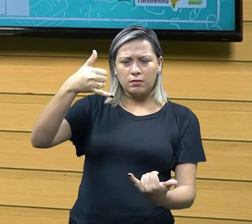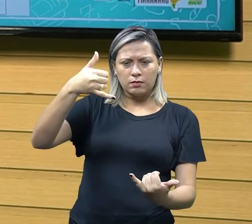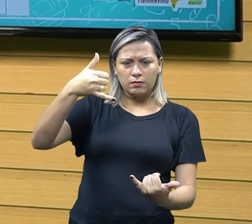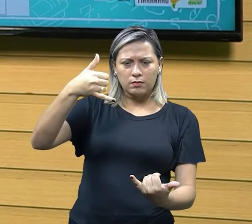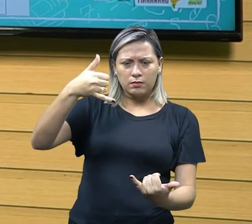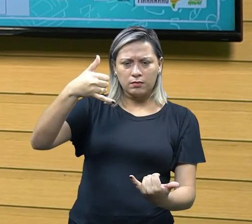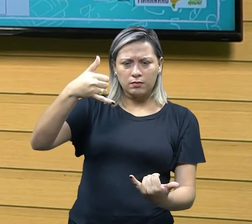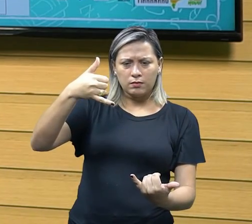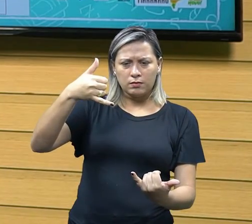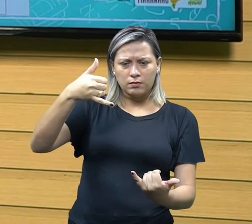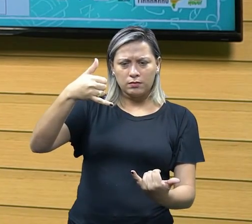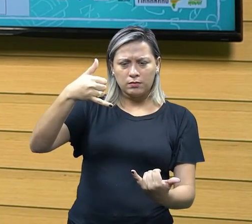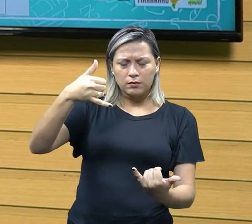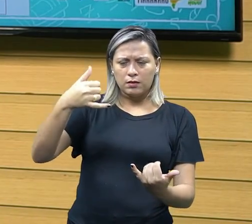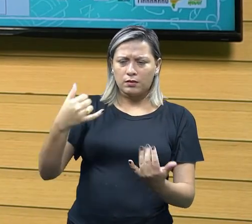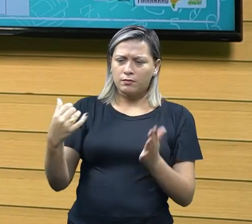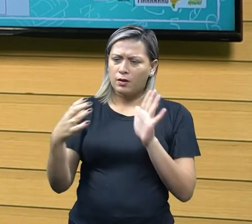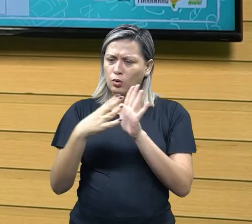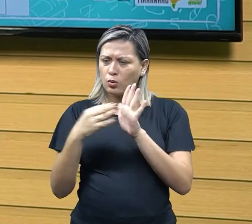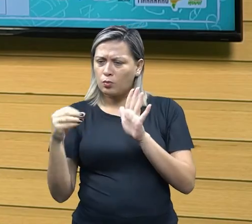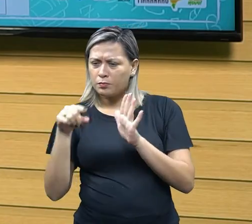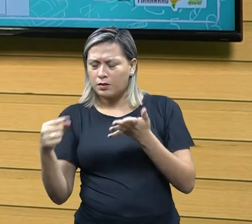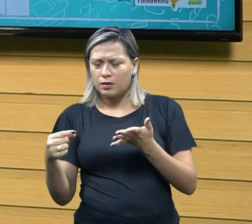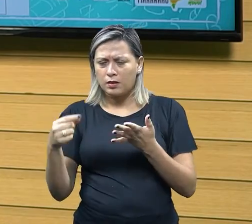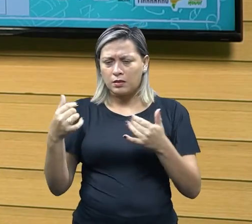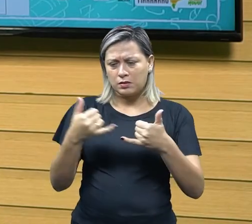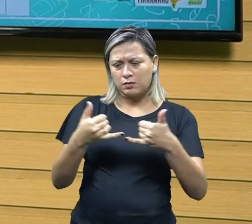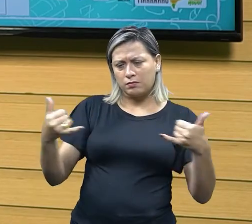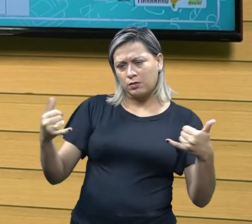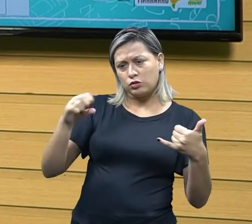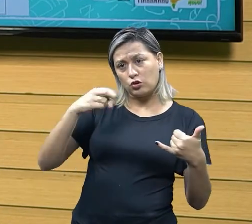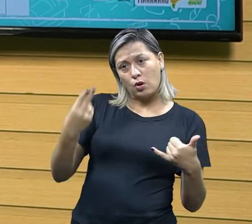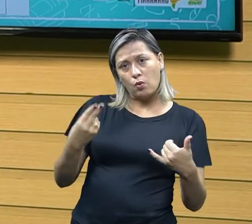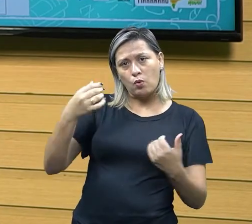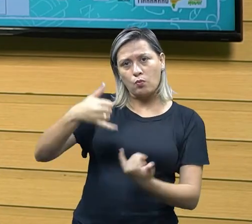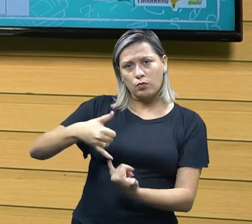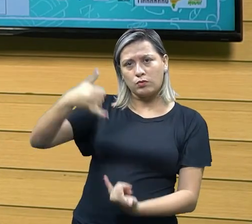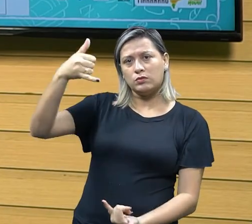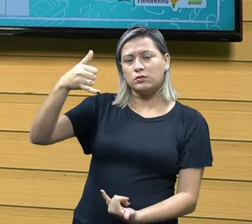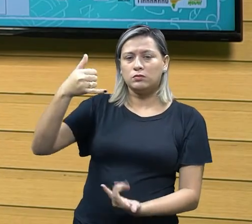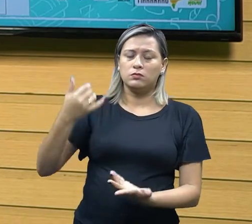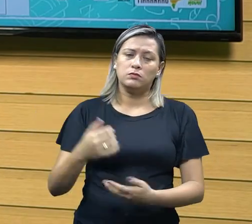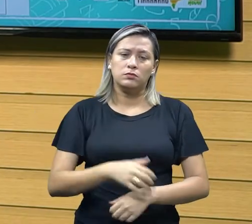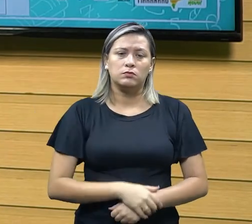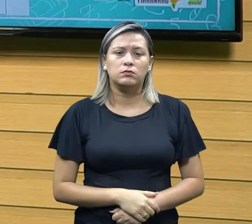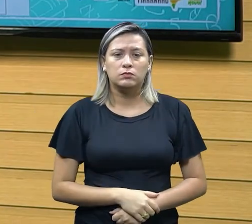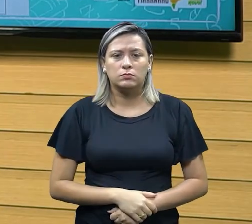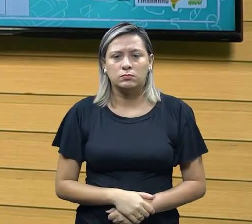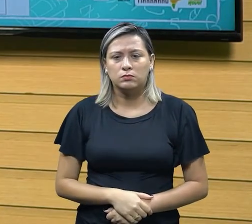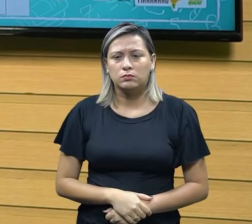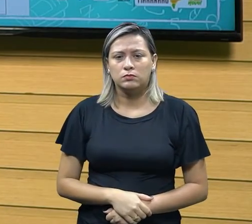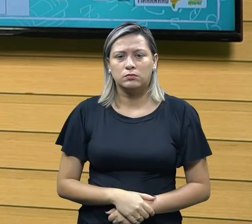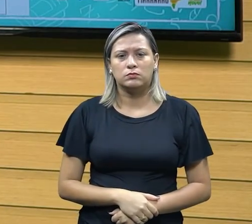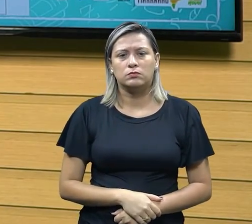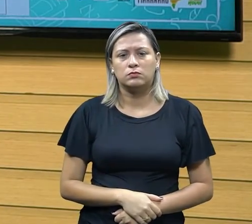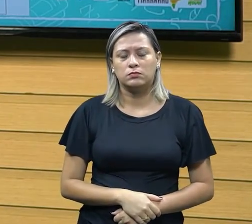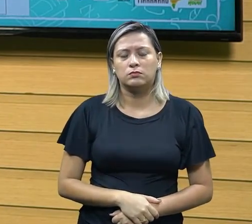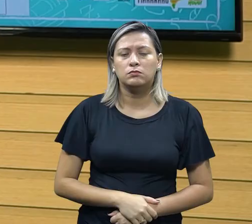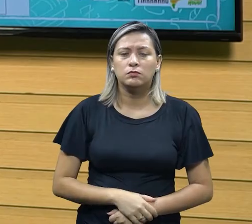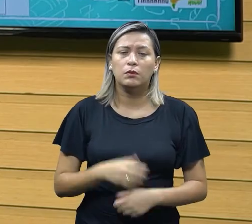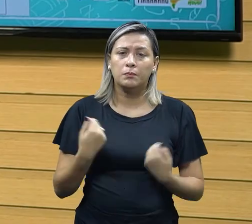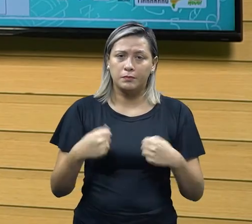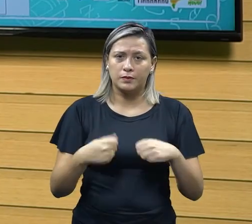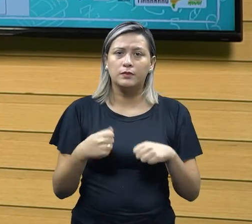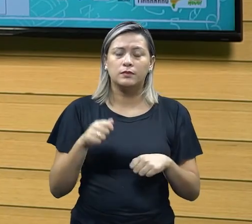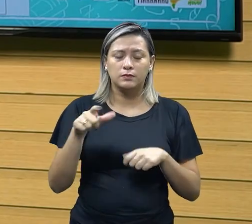de espelhagem é na vertical ou na horizontal. Para isso você vai selecionar os dois pontos na